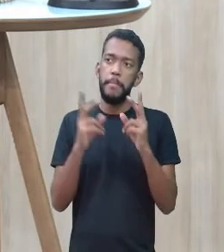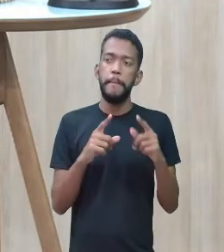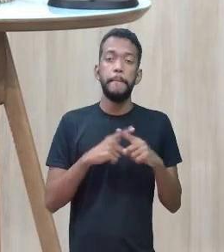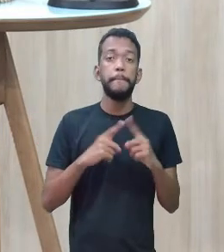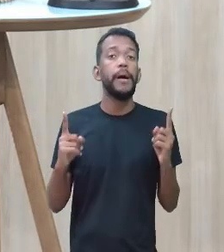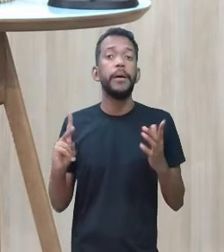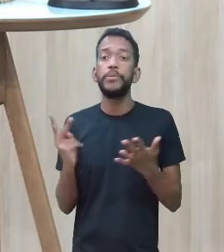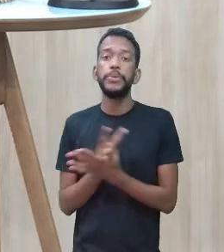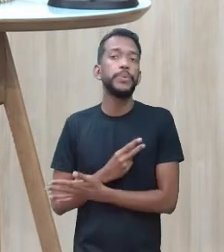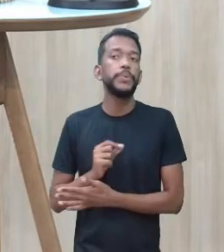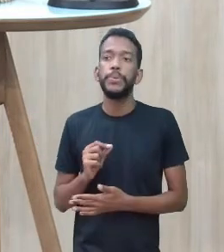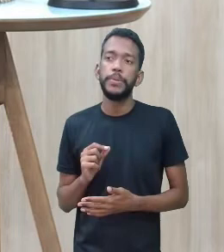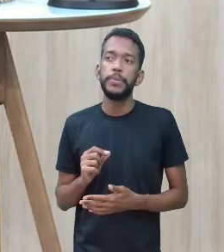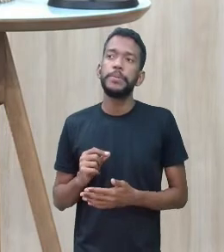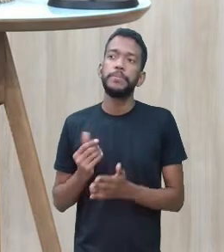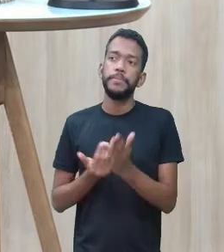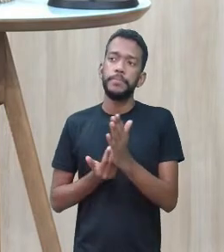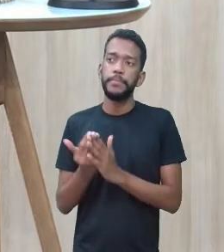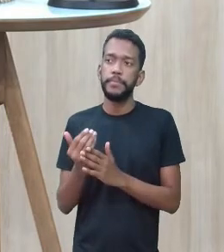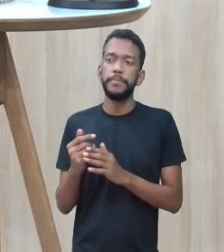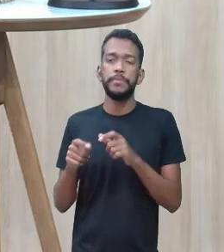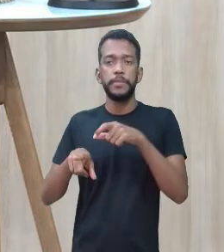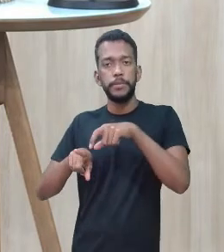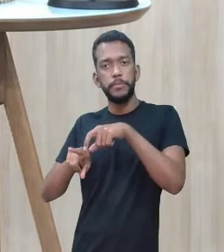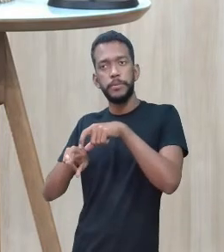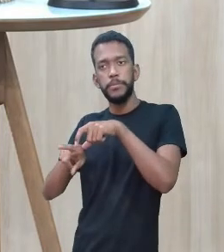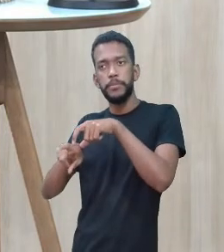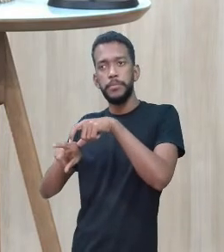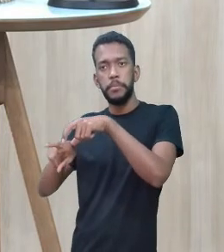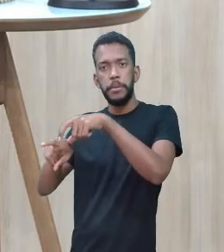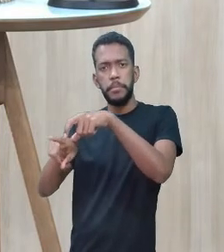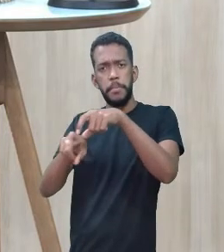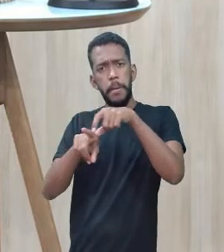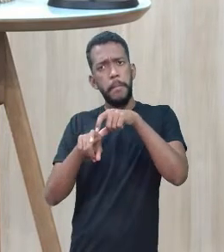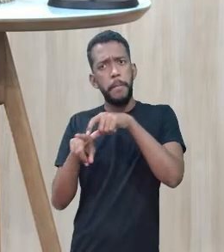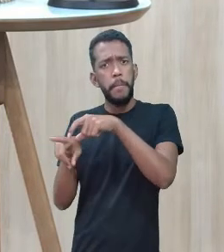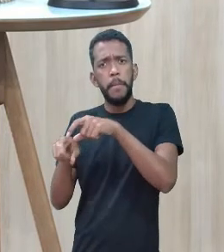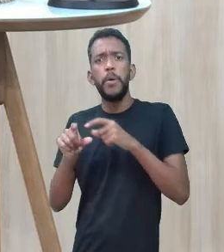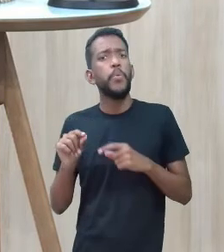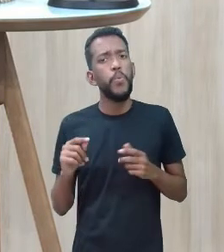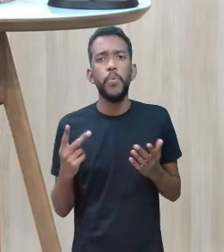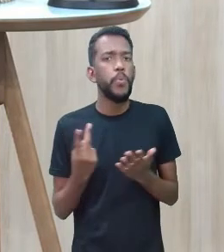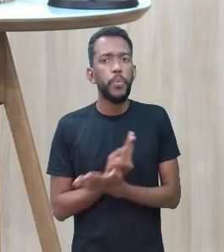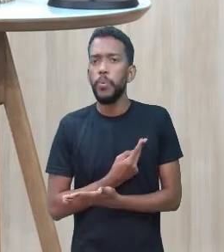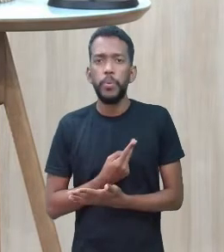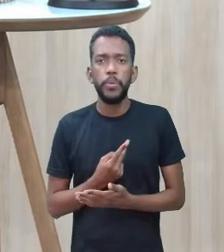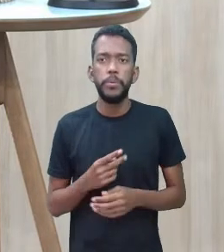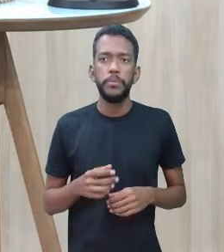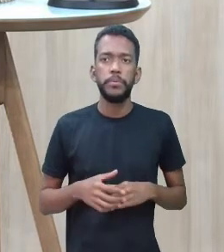Só, pessoal, começaram a construir criadouros. E o que aconteceu?